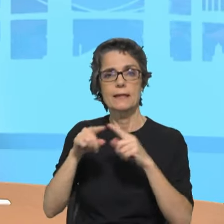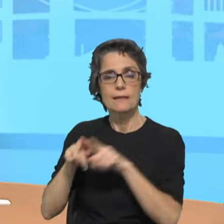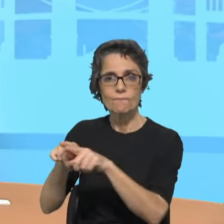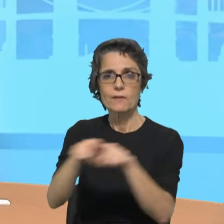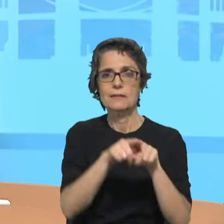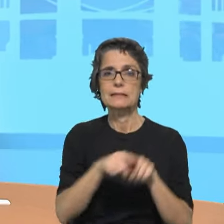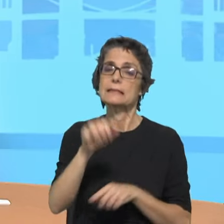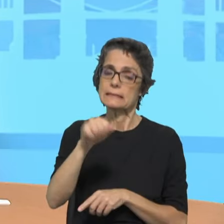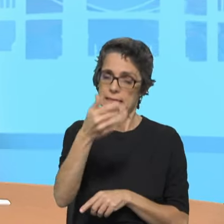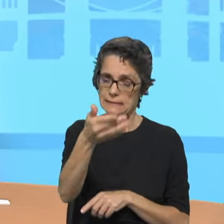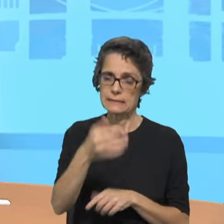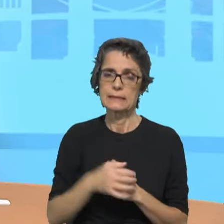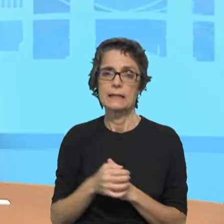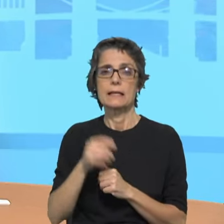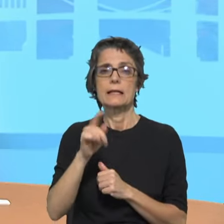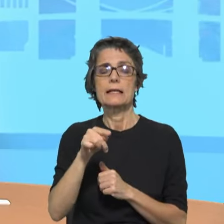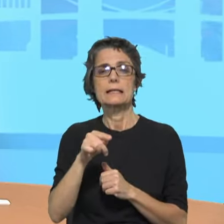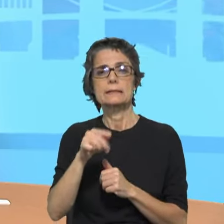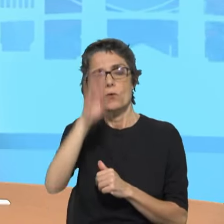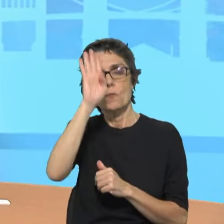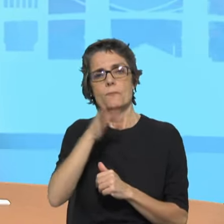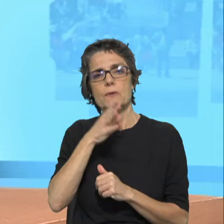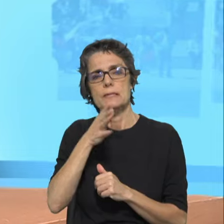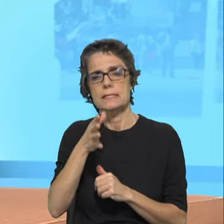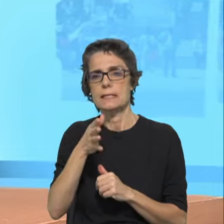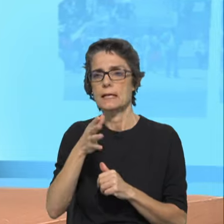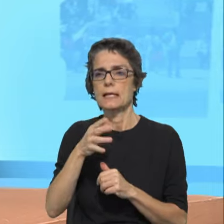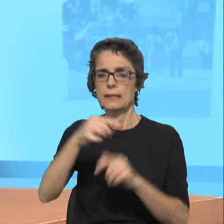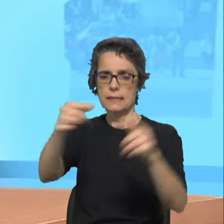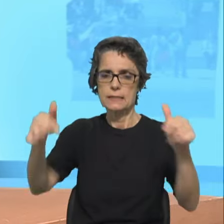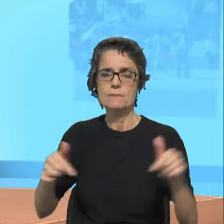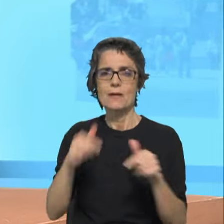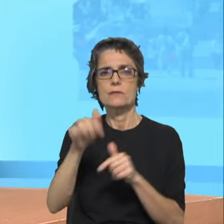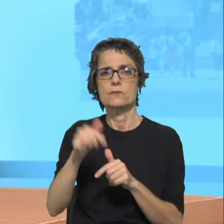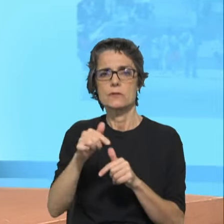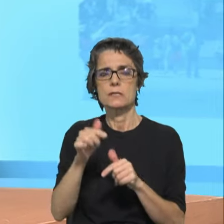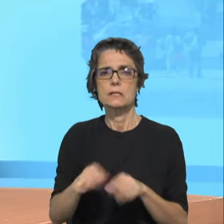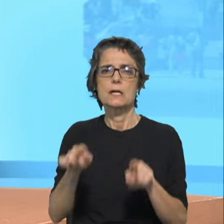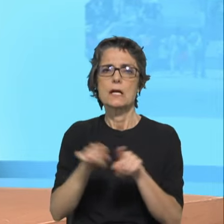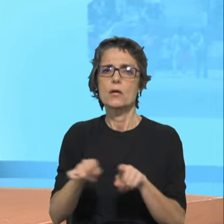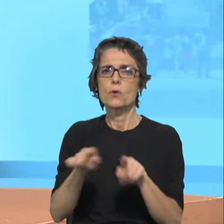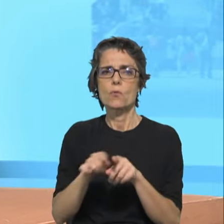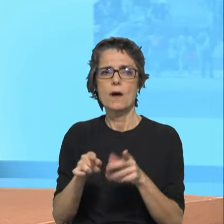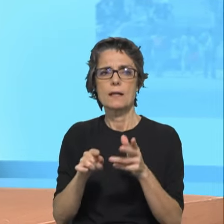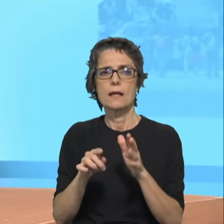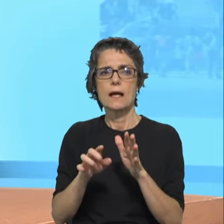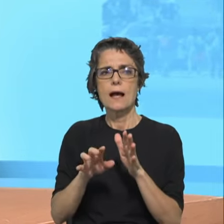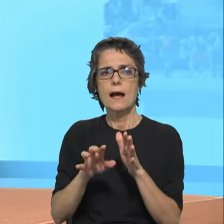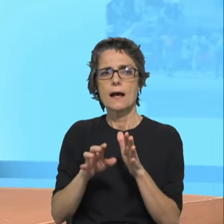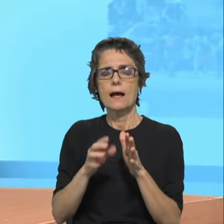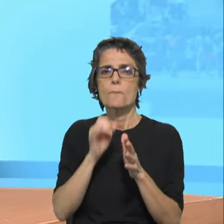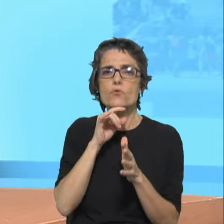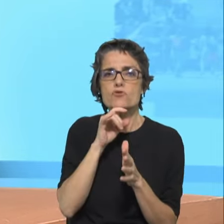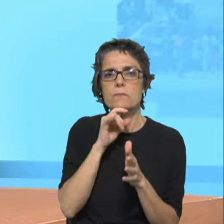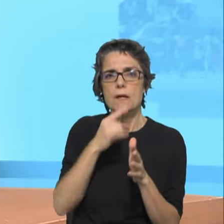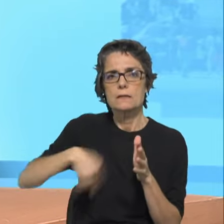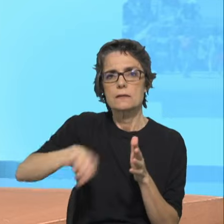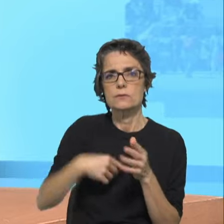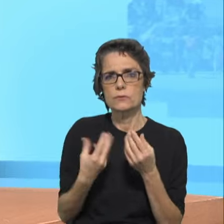a que ele chama estaleiros. Os estaleiros são o lugar, enfim, da reparação, da construção e